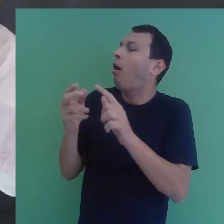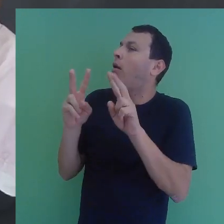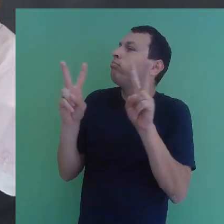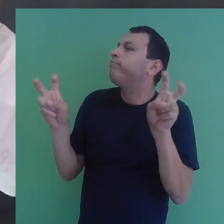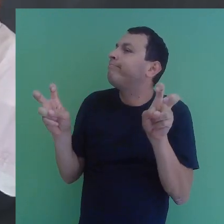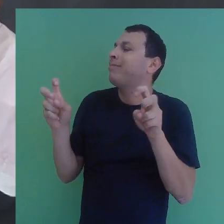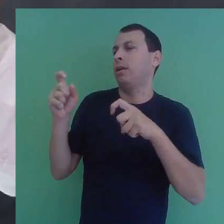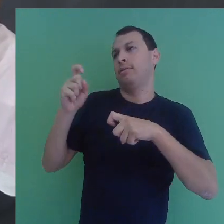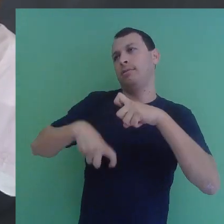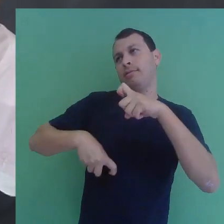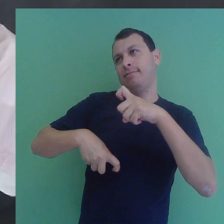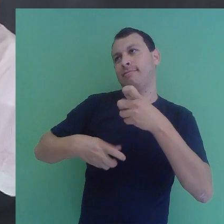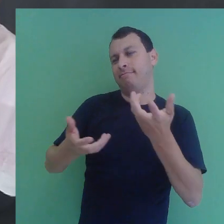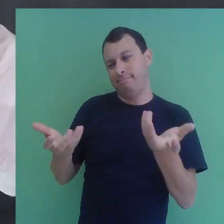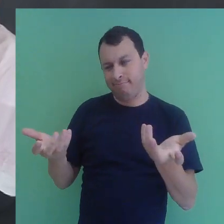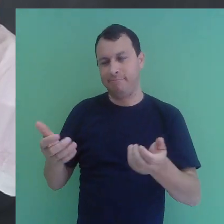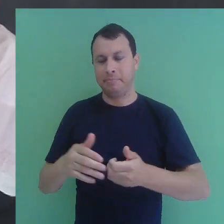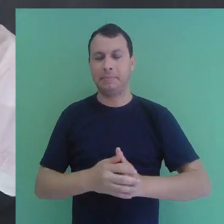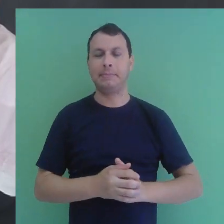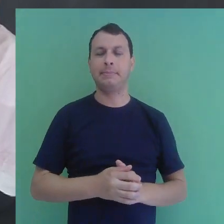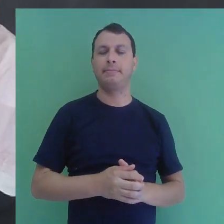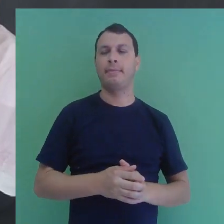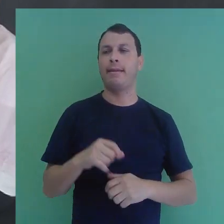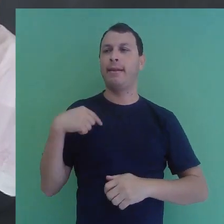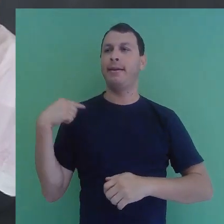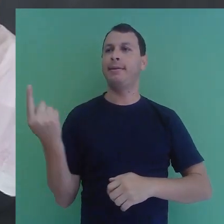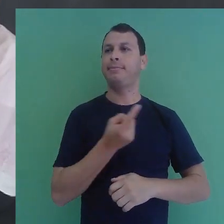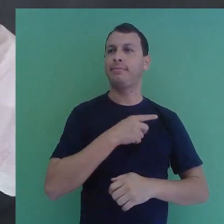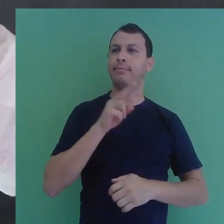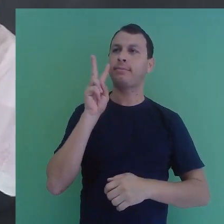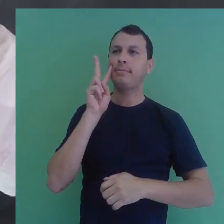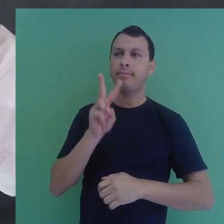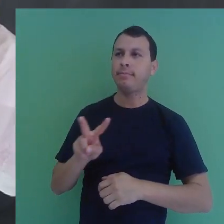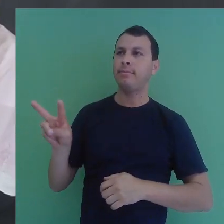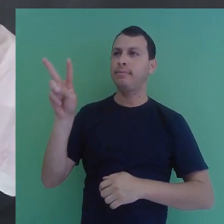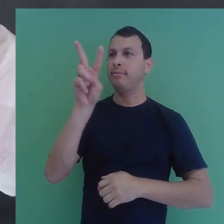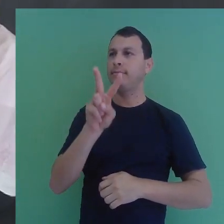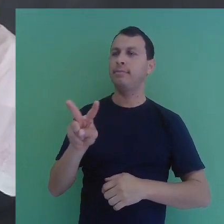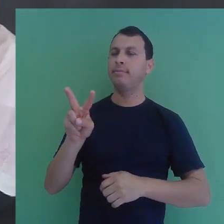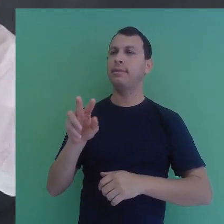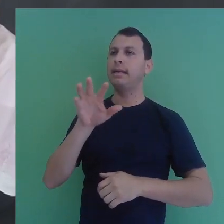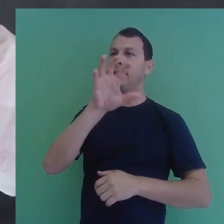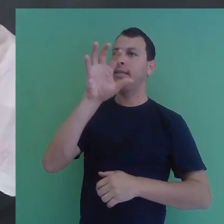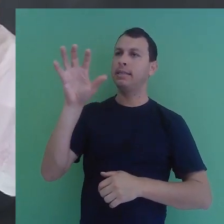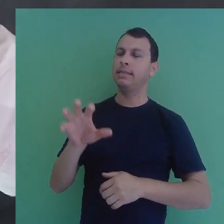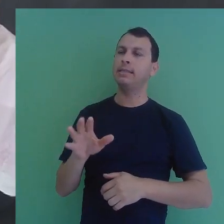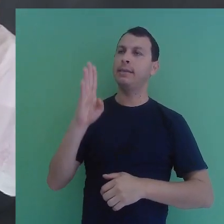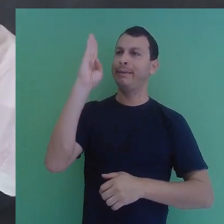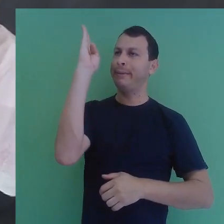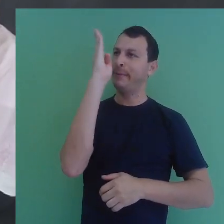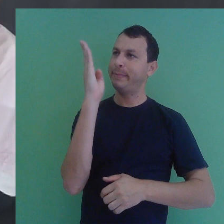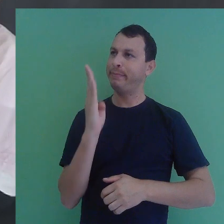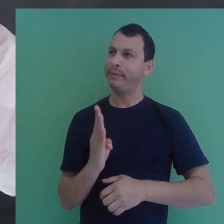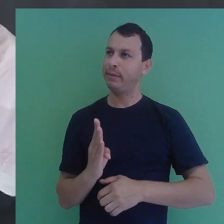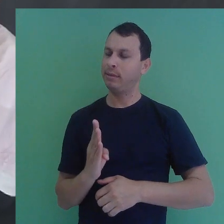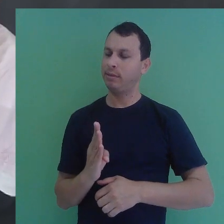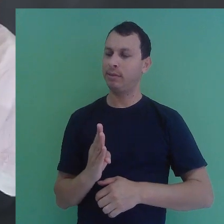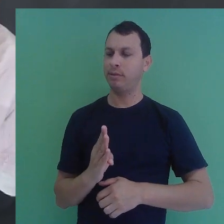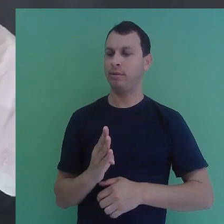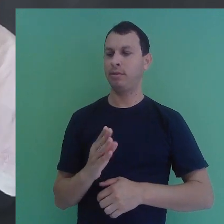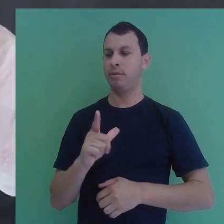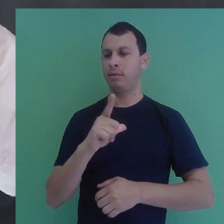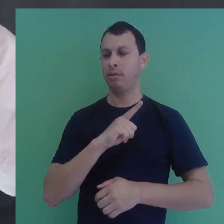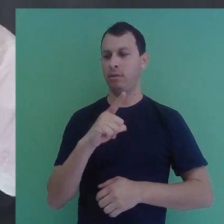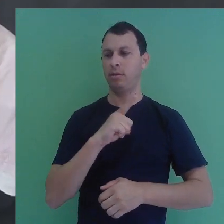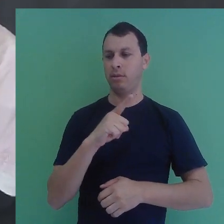língua portuguesa, ela também é uma língua meio visual, assim, dependendo até da região, sabe, do Brasil. E até de outros